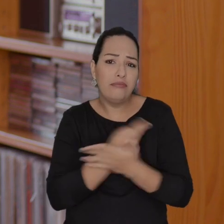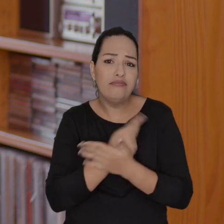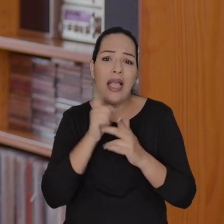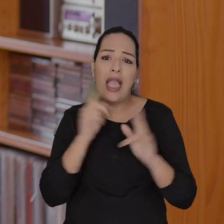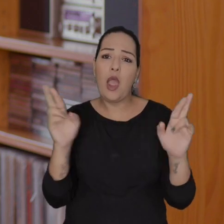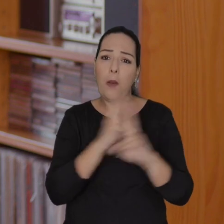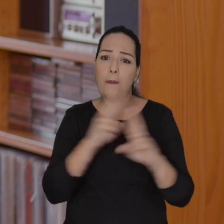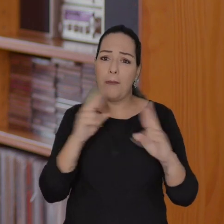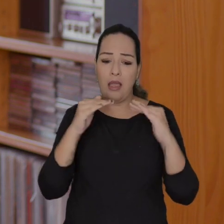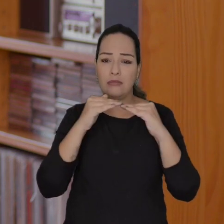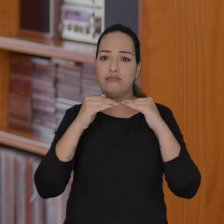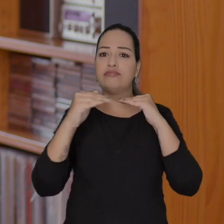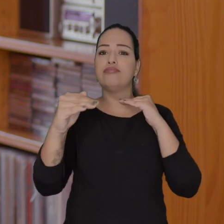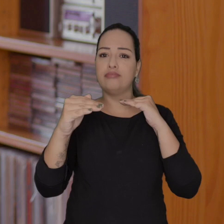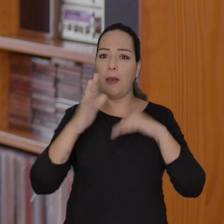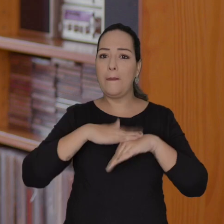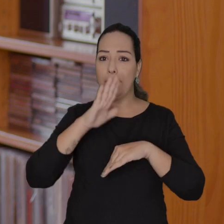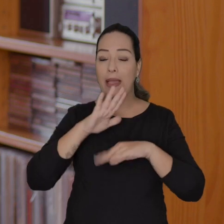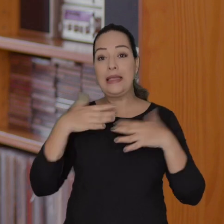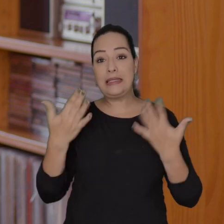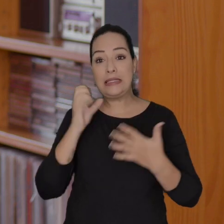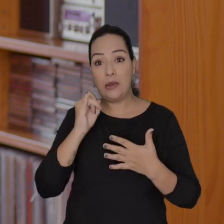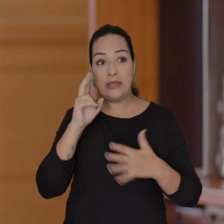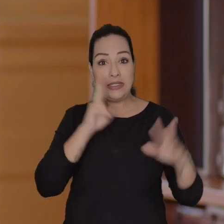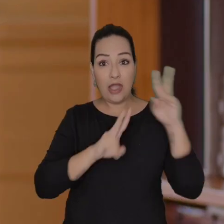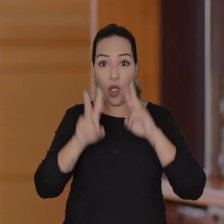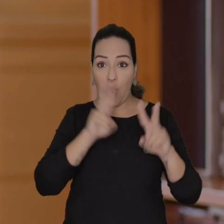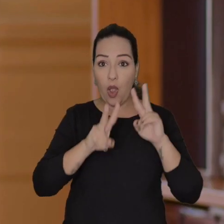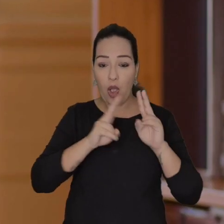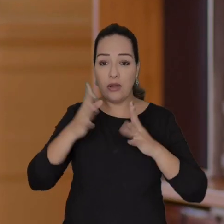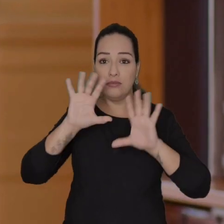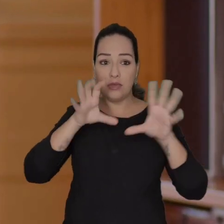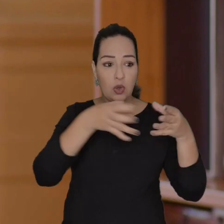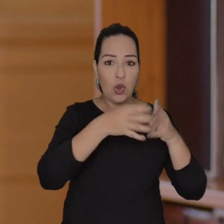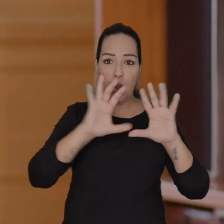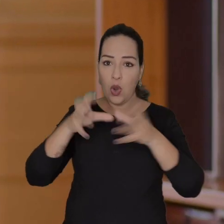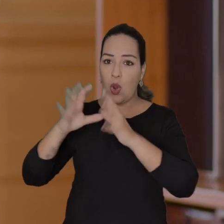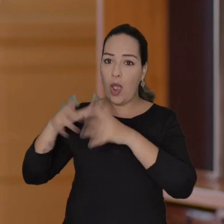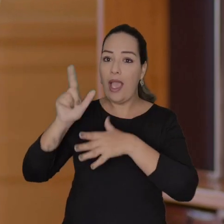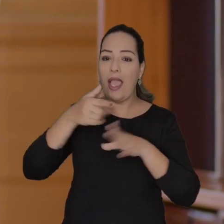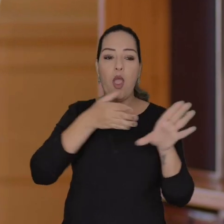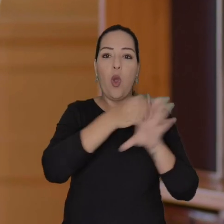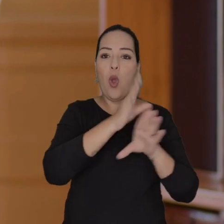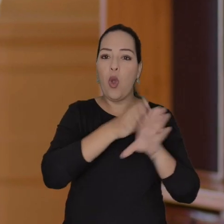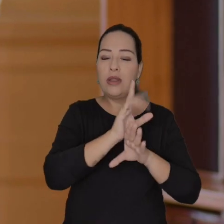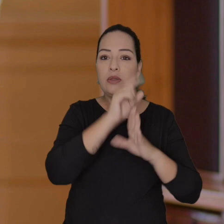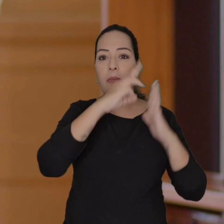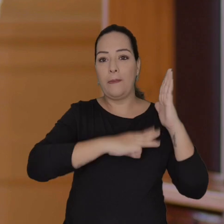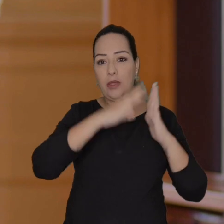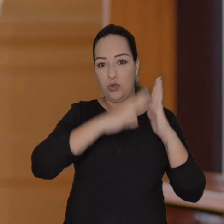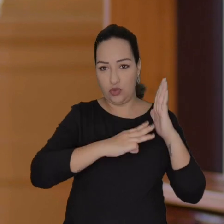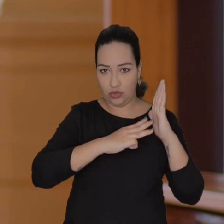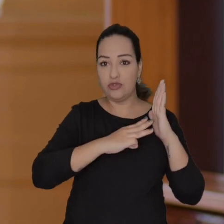coisas, né? Ele quer uma relação que é uma relação mais horizontal com os professores. Então, se a gente olha para esses grandes blocos, eles são uma orientação em